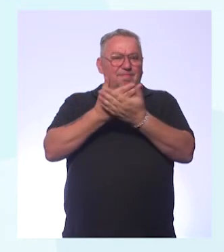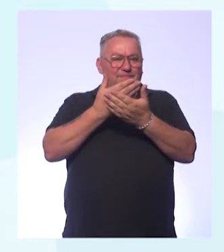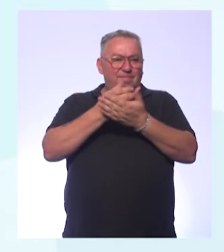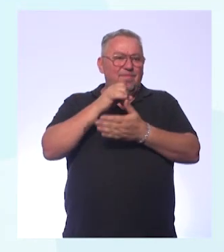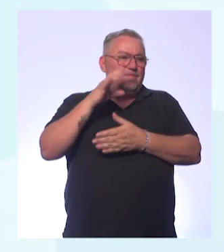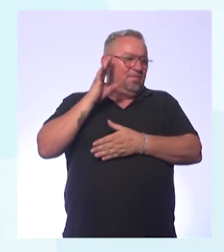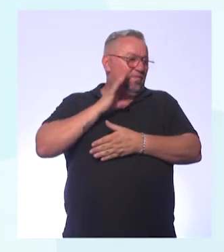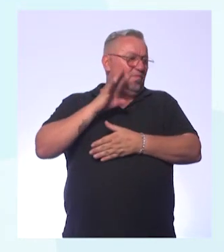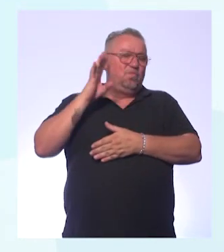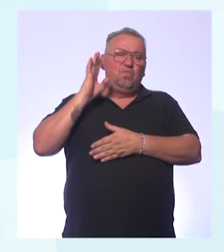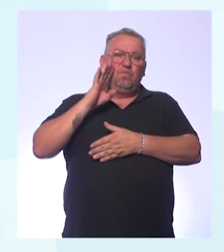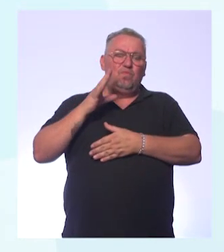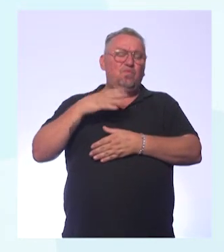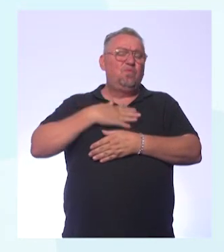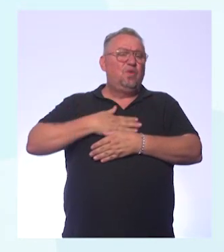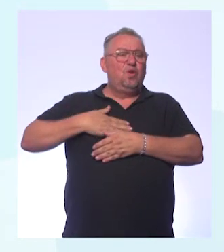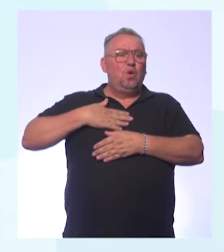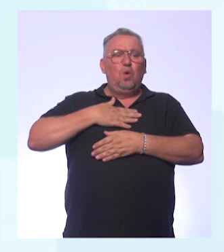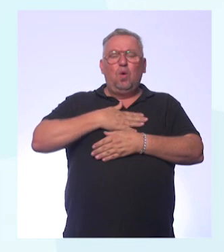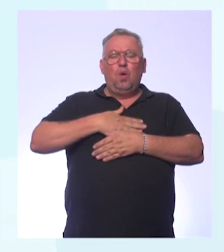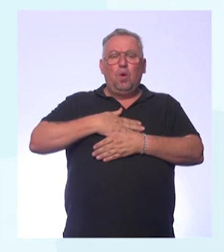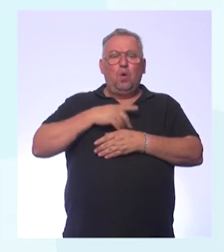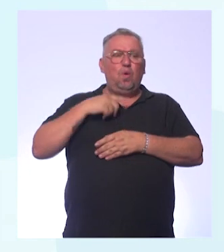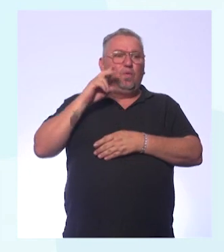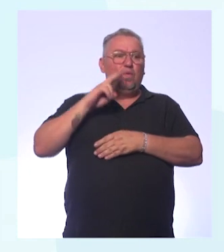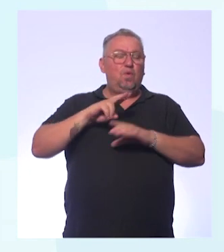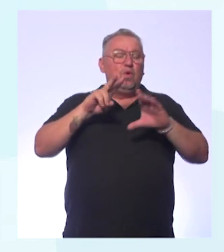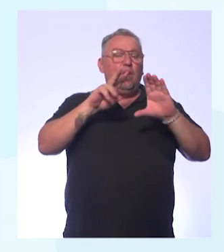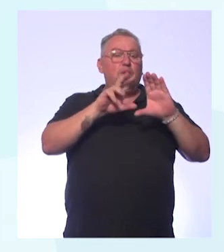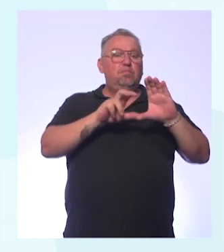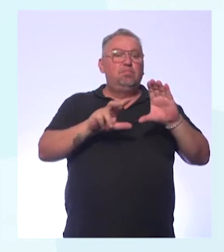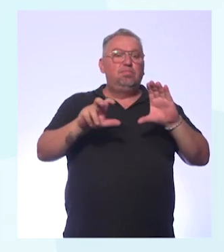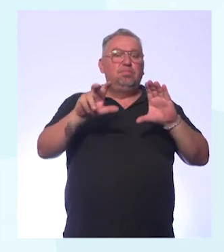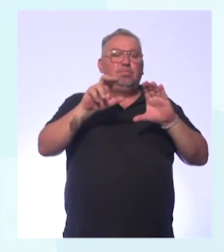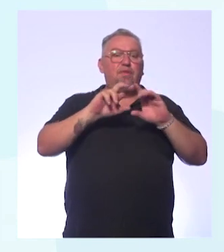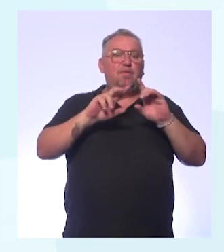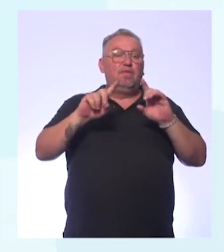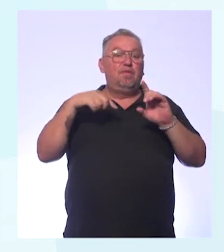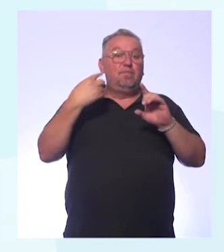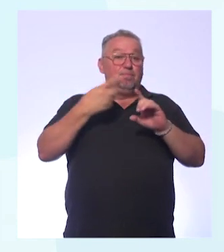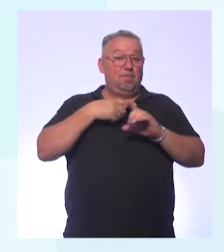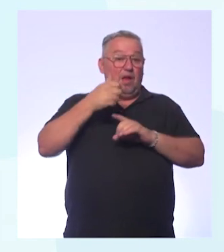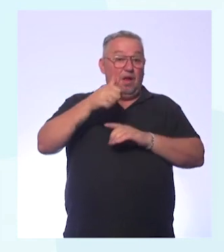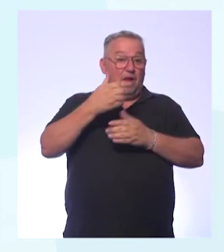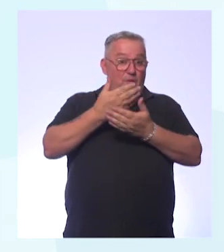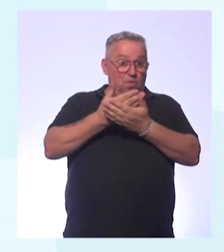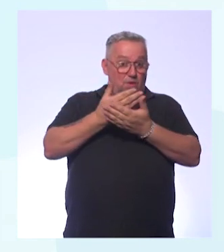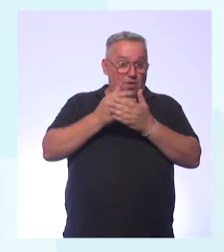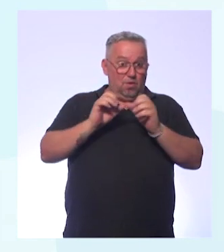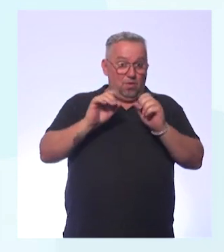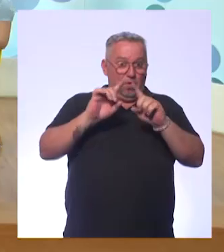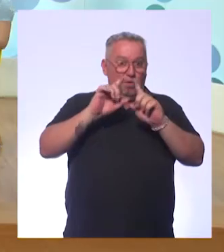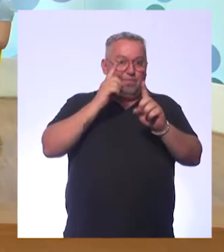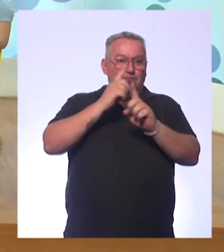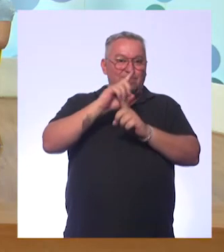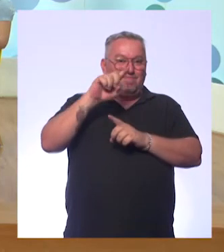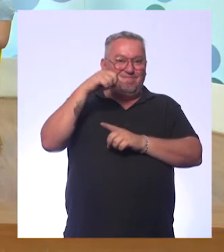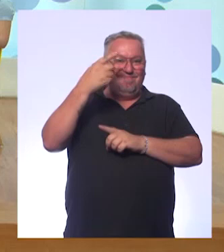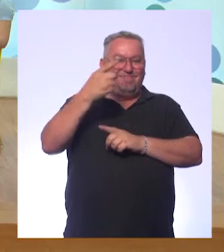achou legal, se você curtiu, tá aí o QR Code, faça a avaliação das nossas aulas. E a gente se encontra na